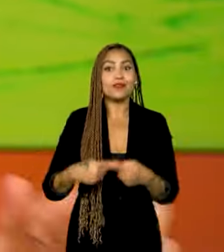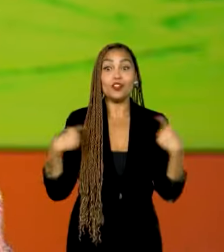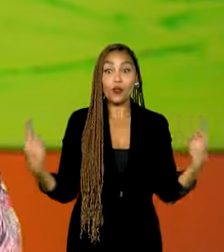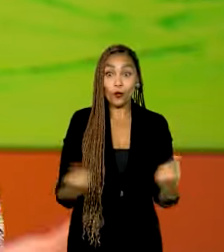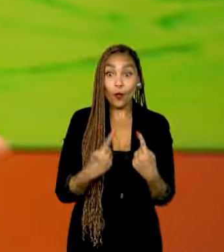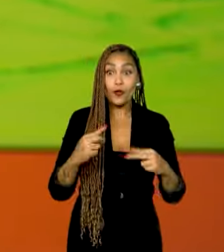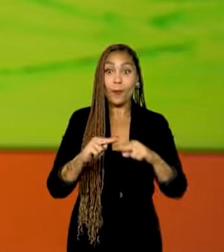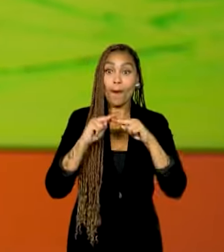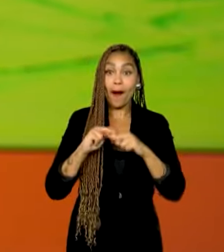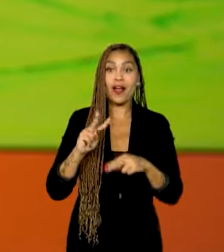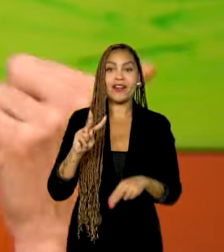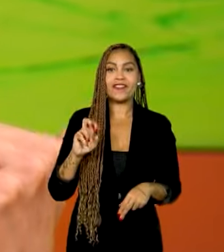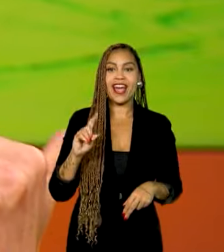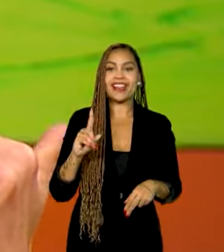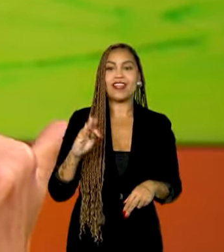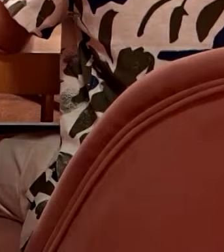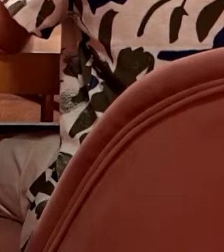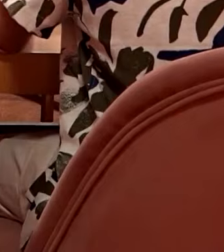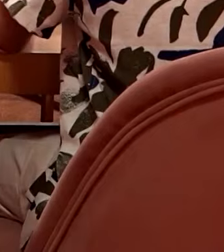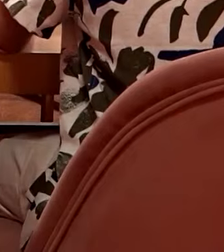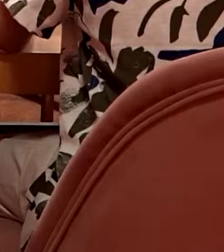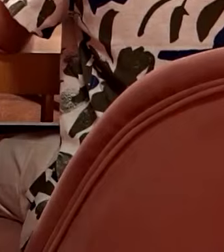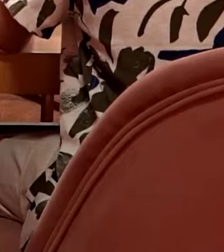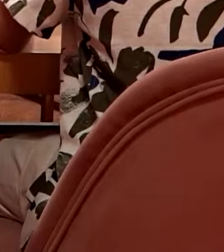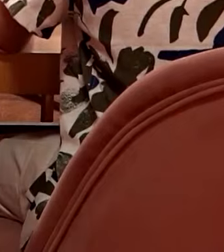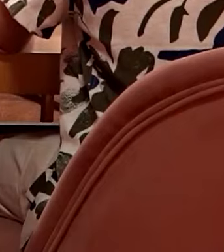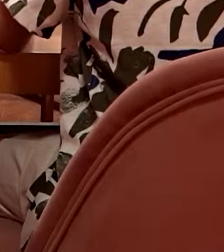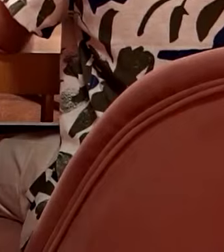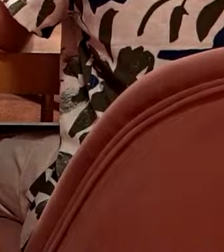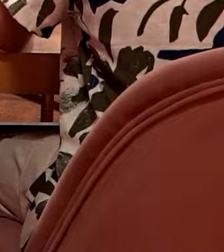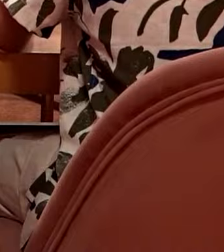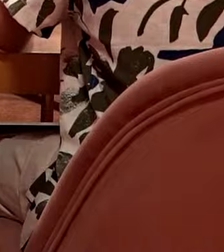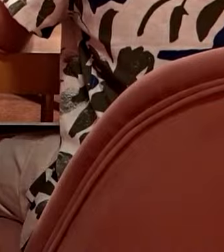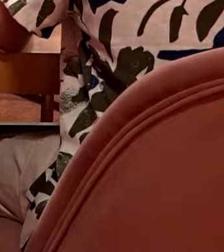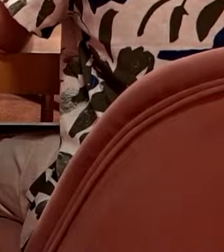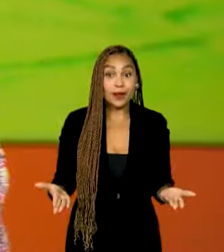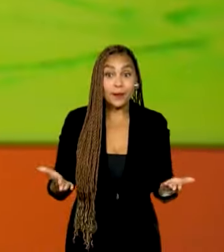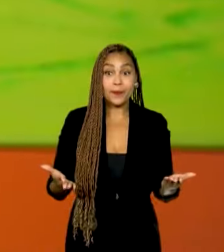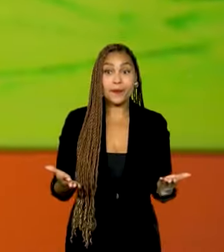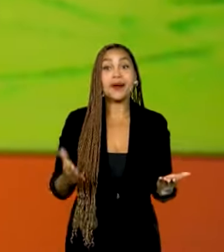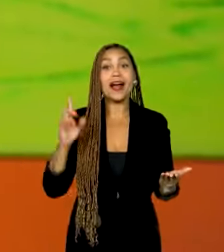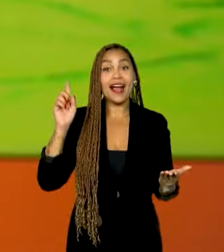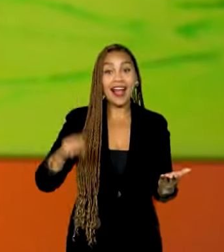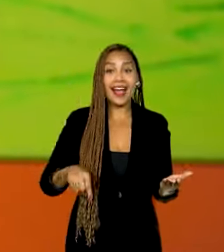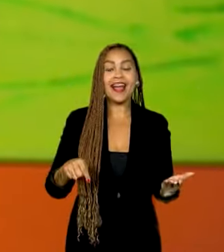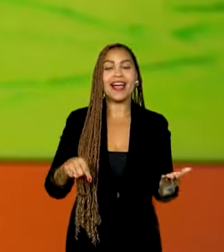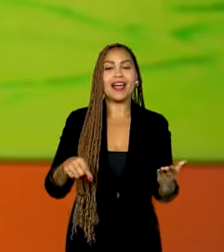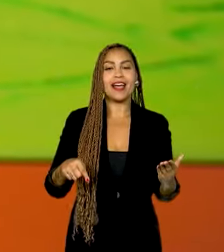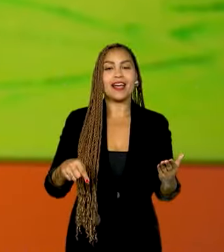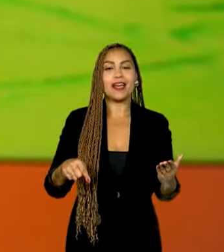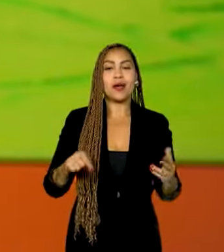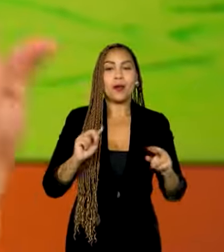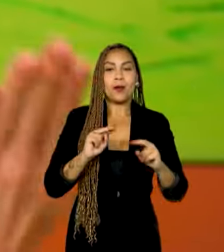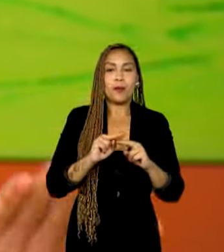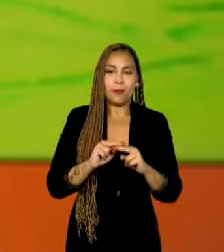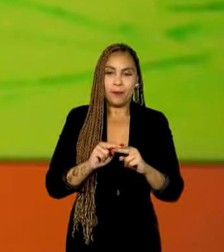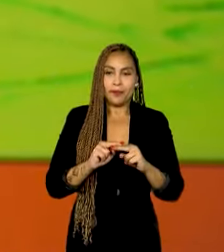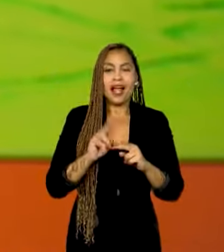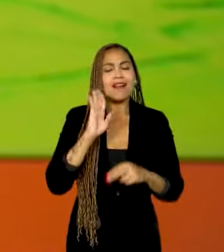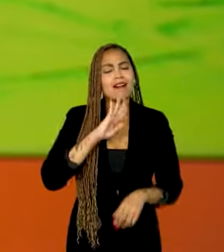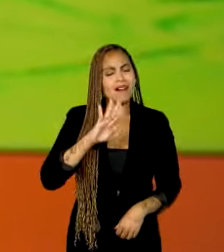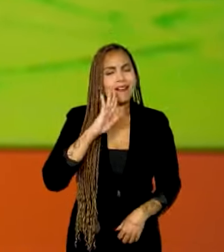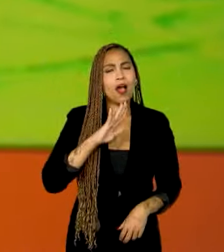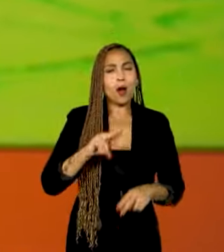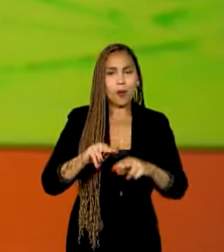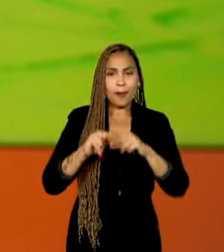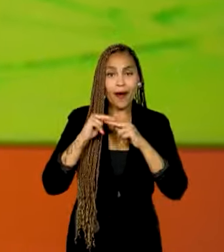somos porque elas deram a cara pra bater lá atrás. Claro, que a galera não sabe, claro. Né? Então, assim, é uma coisa que vira outra, então, através... Muito legal isso, do